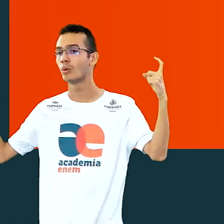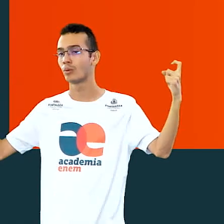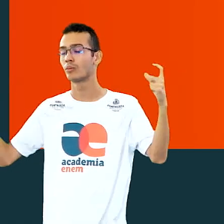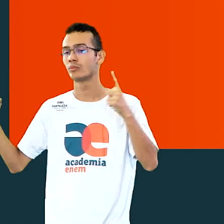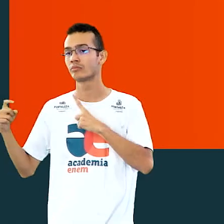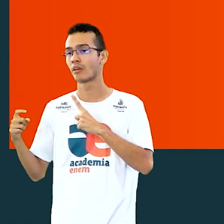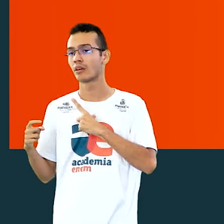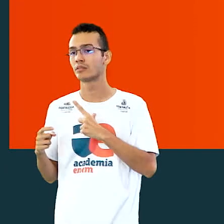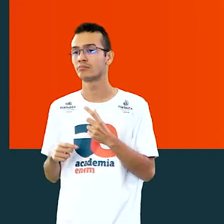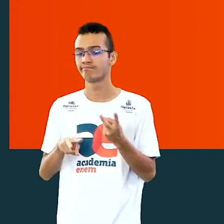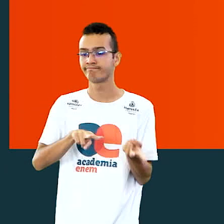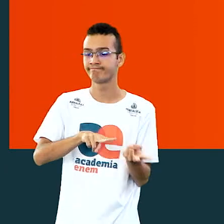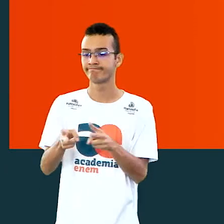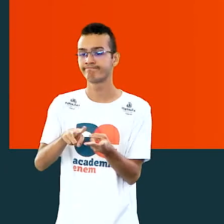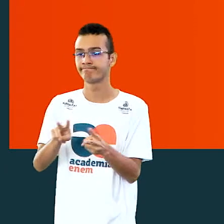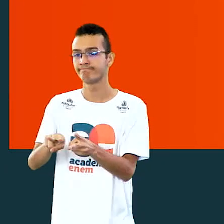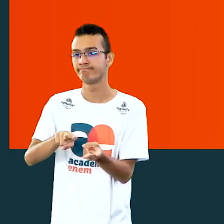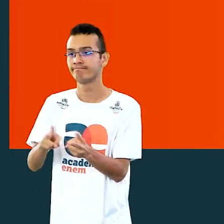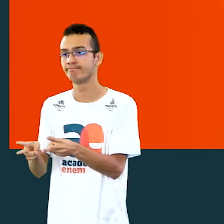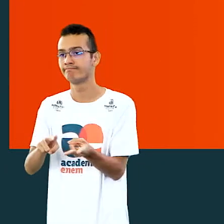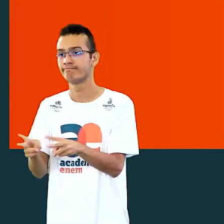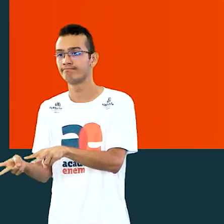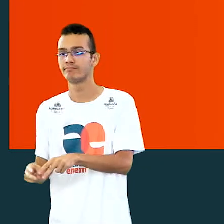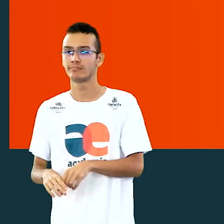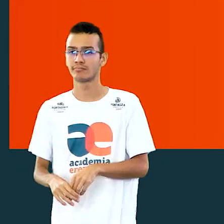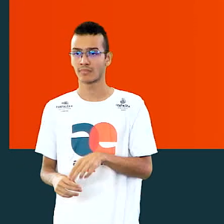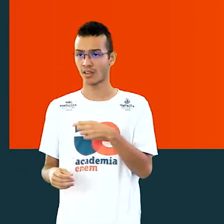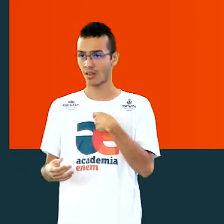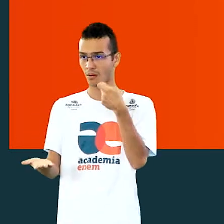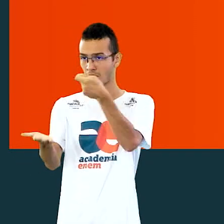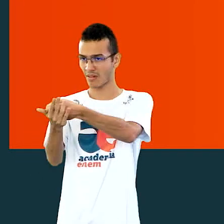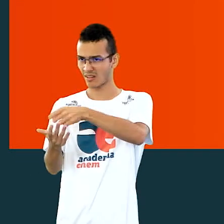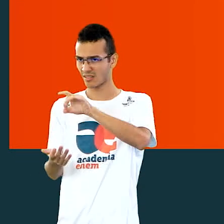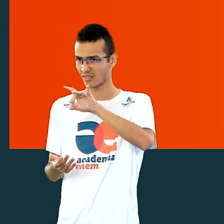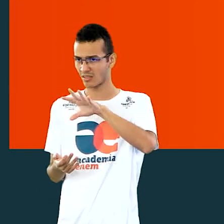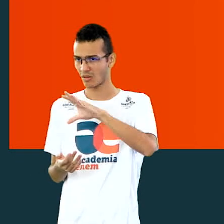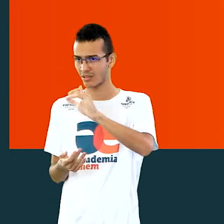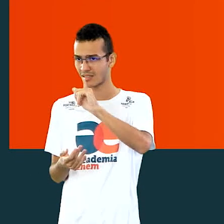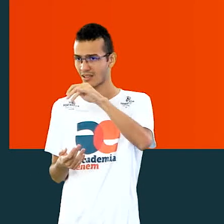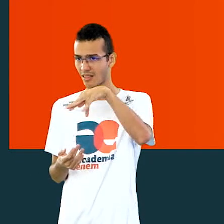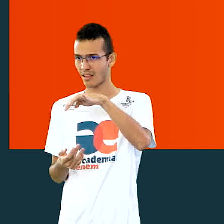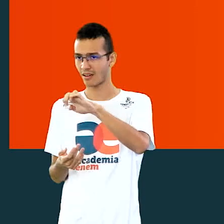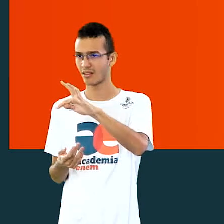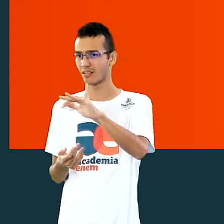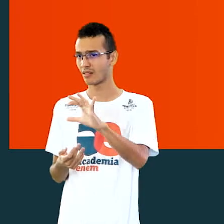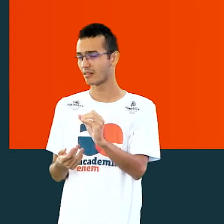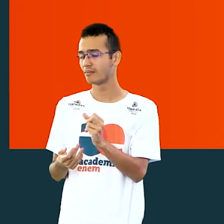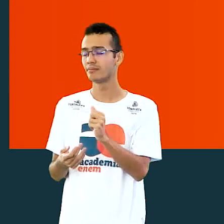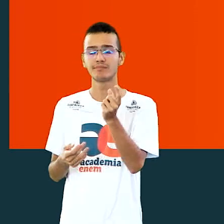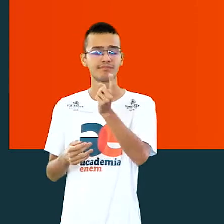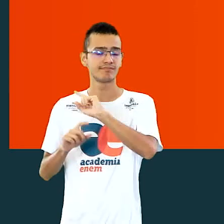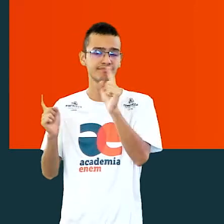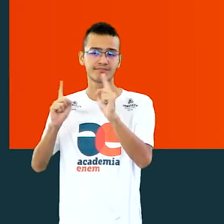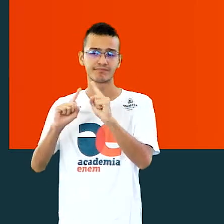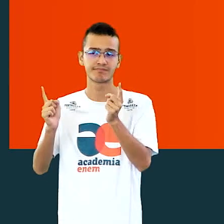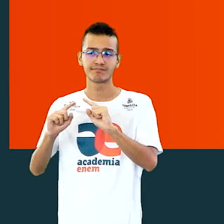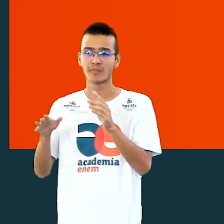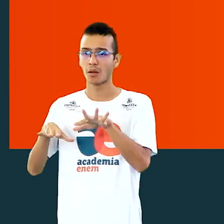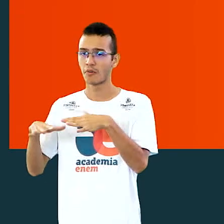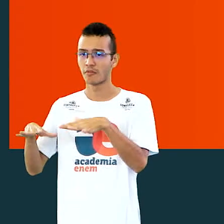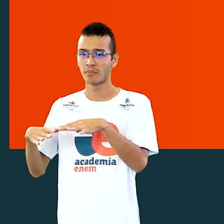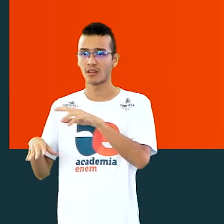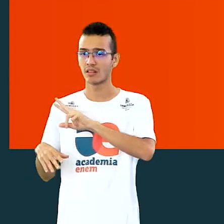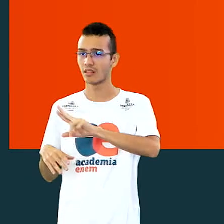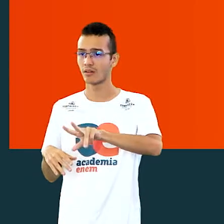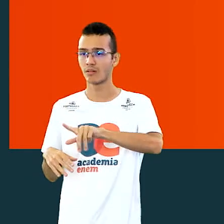Eu vou pagar só pela cinética? Não. Converteu, pagou, parceiro. Aí então, deixa eu te dizer uma